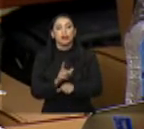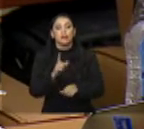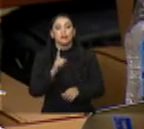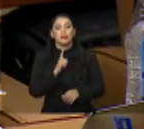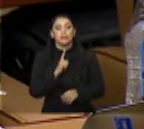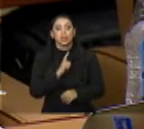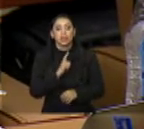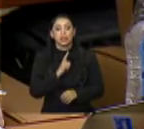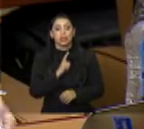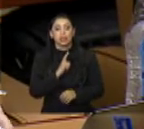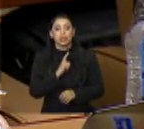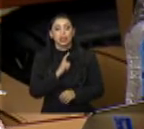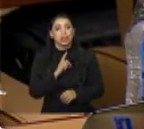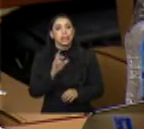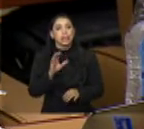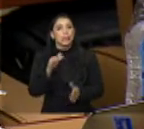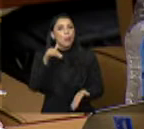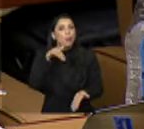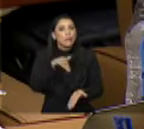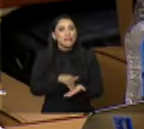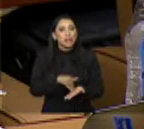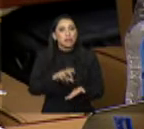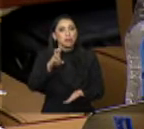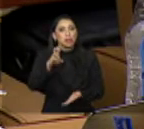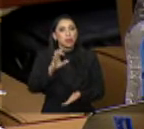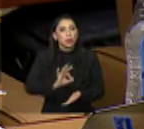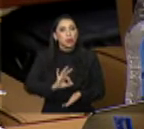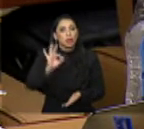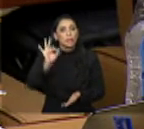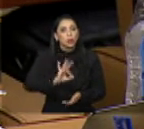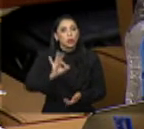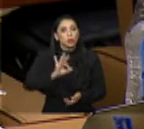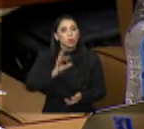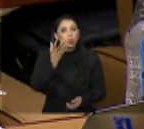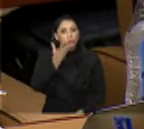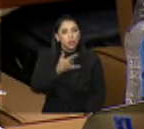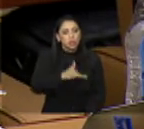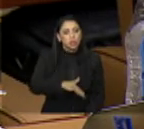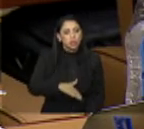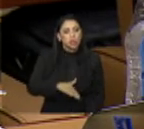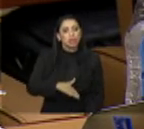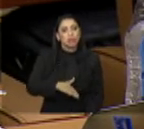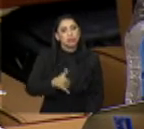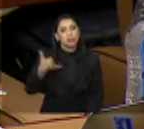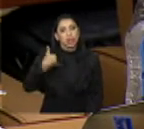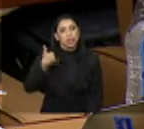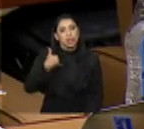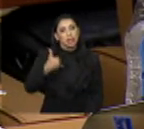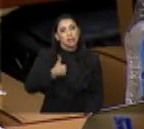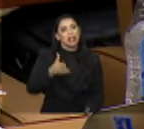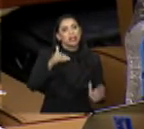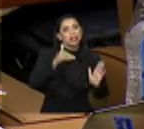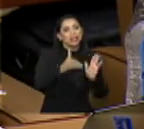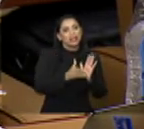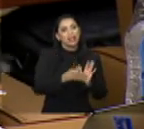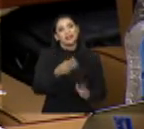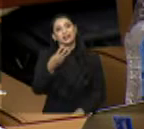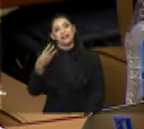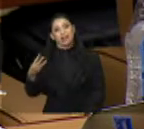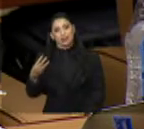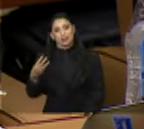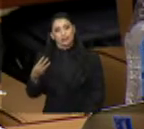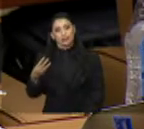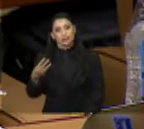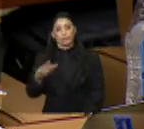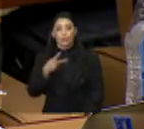50% das crianças de até três anos de idade até o final da vigência desse Plano